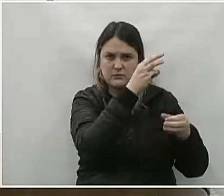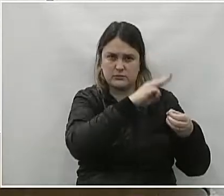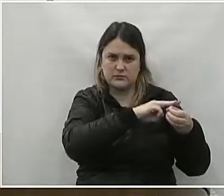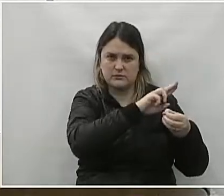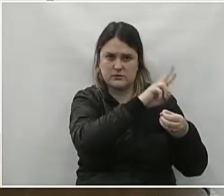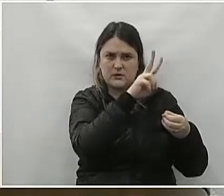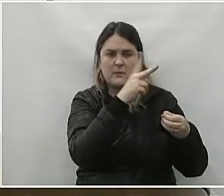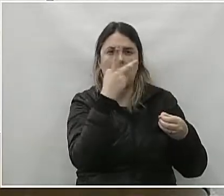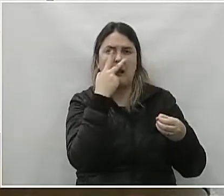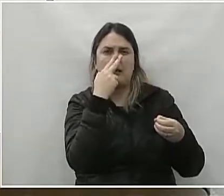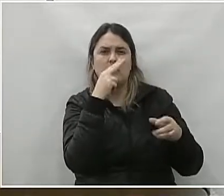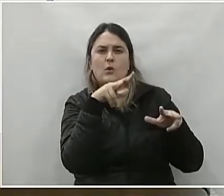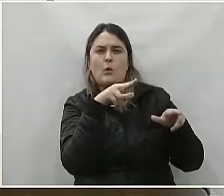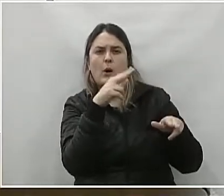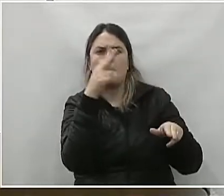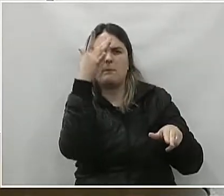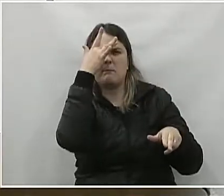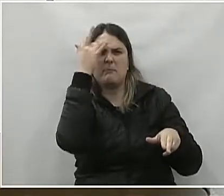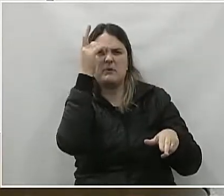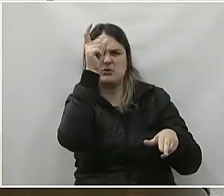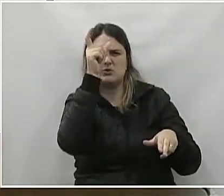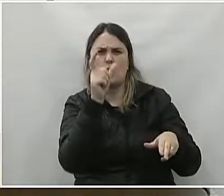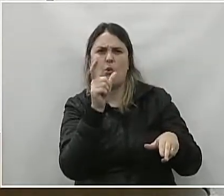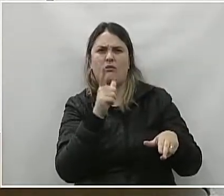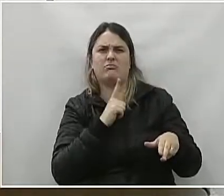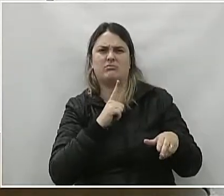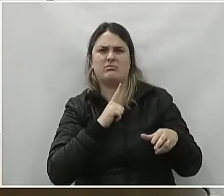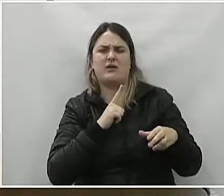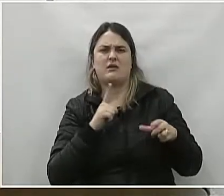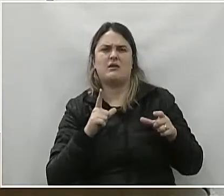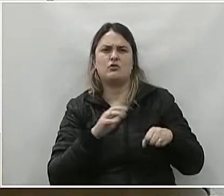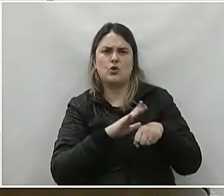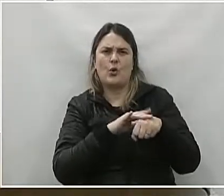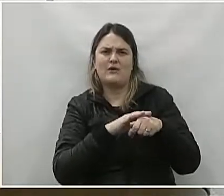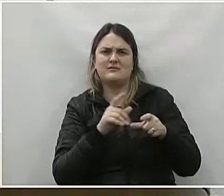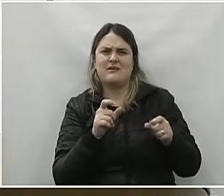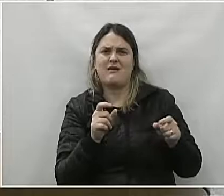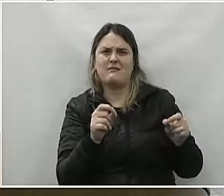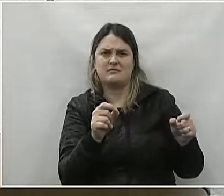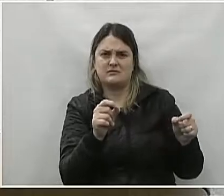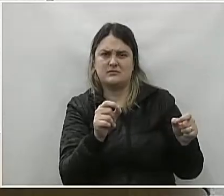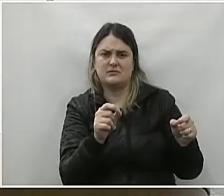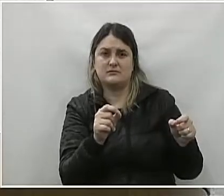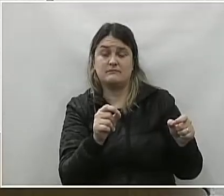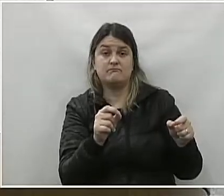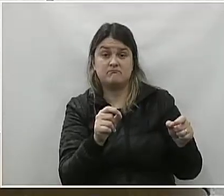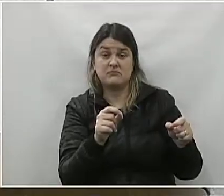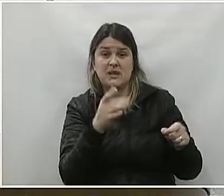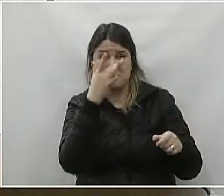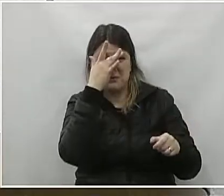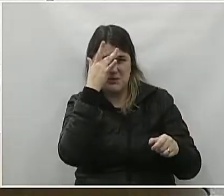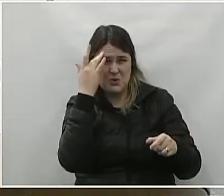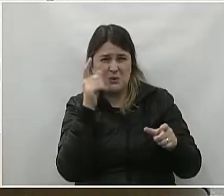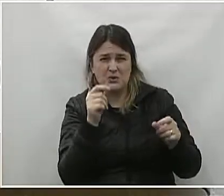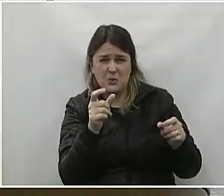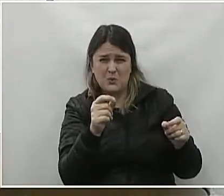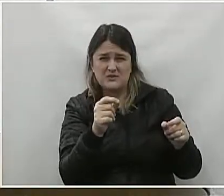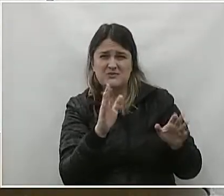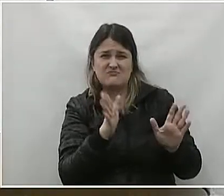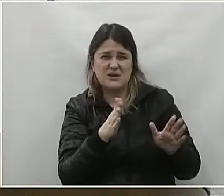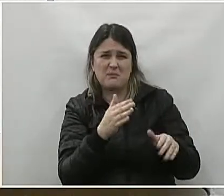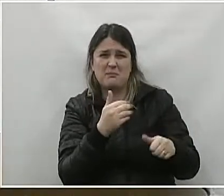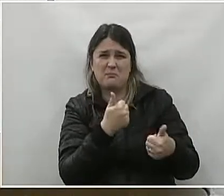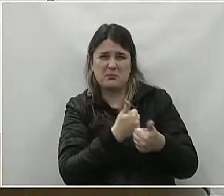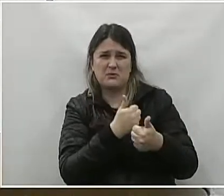como se fosse uma pessoa com câncer terminal. Por quê? A pessoa com câncer terminal, você